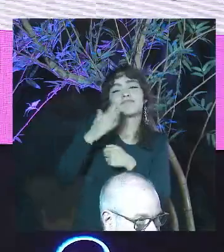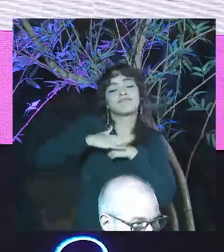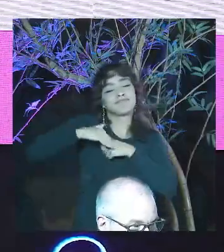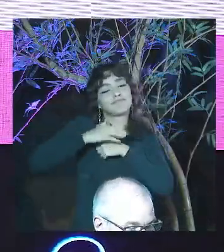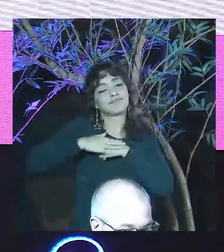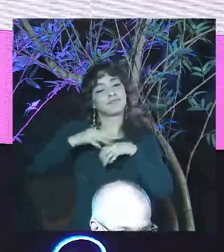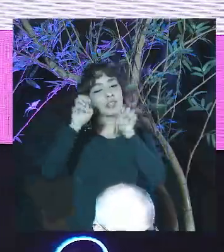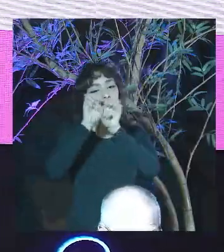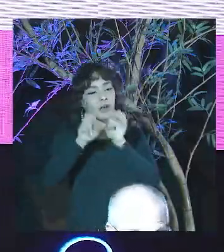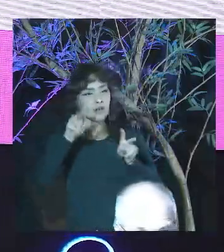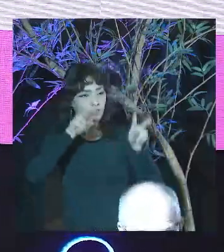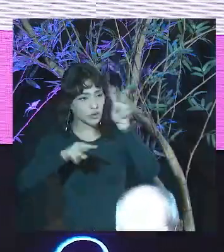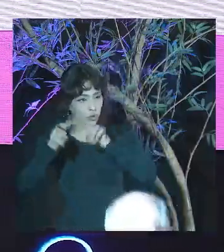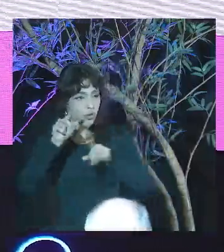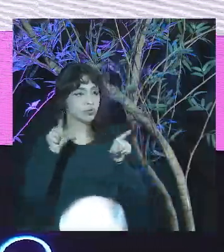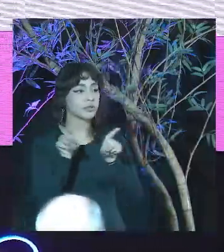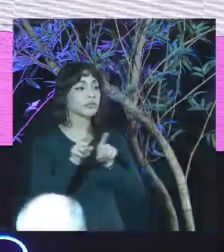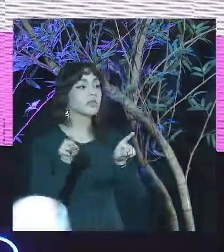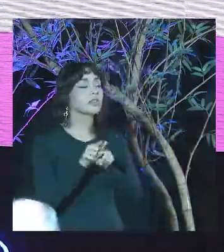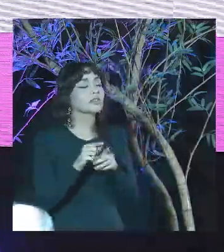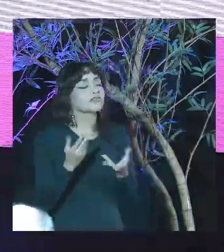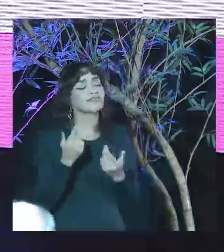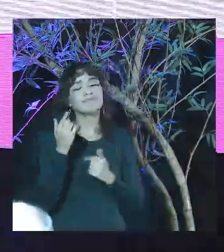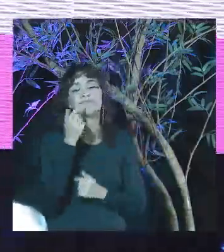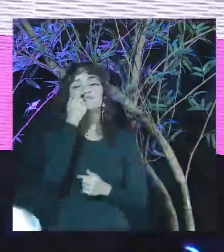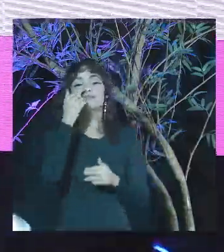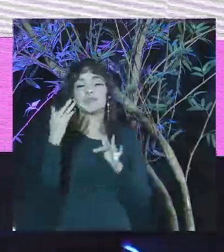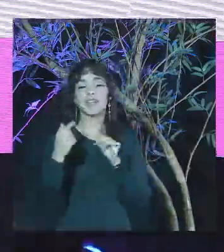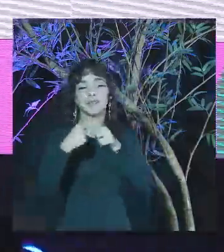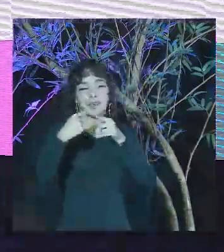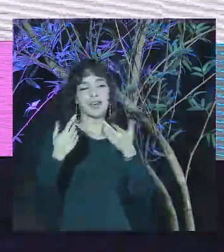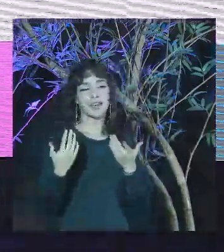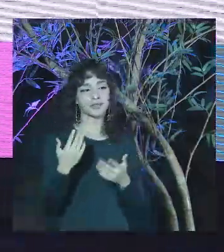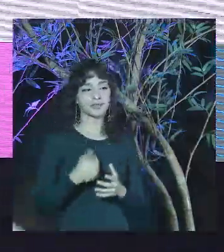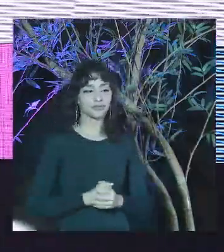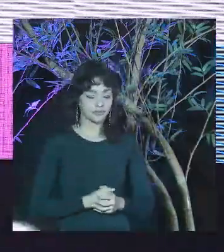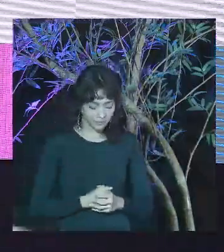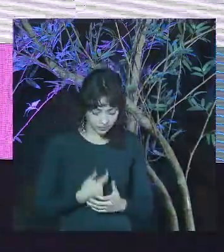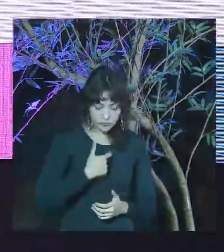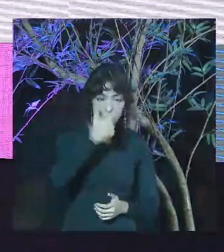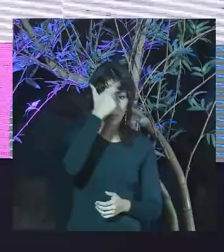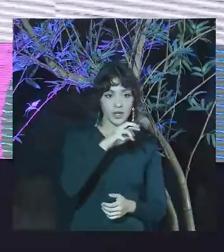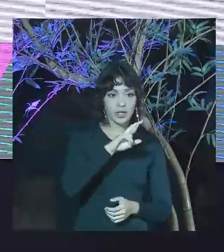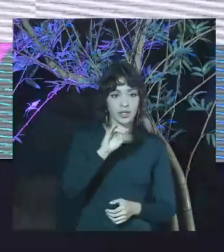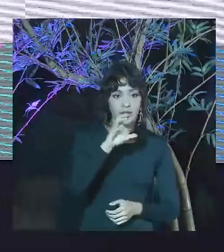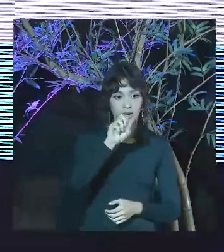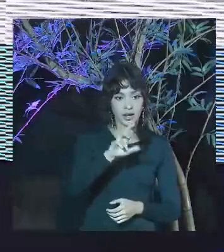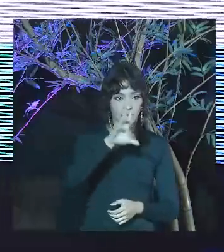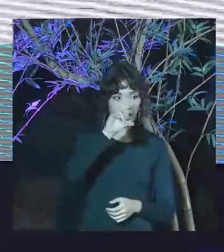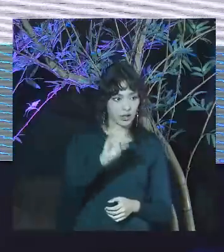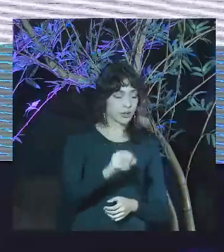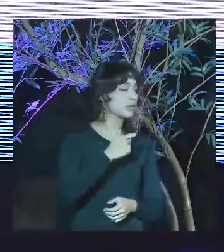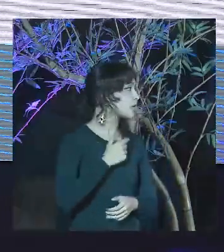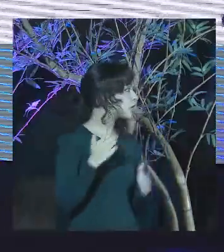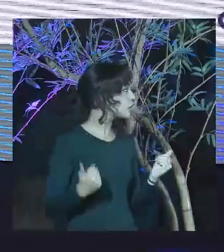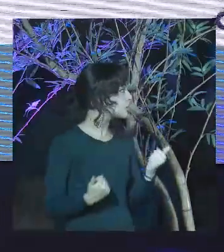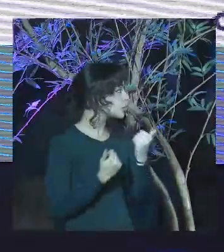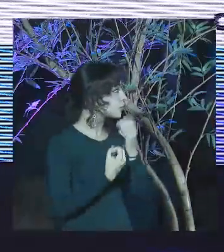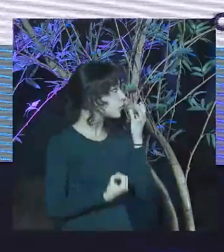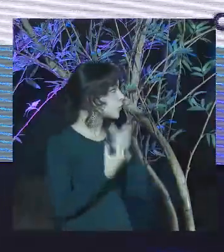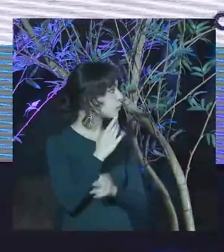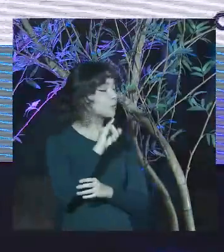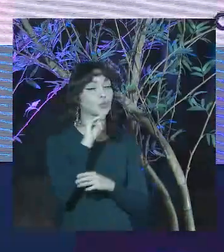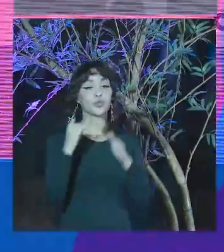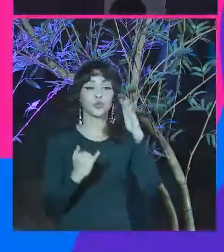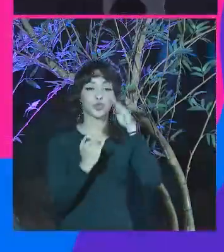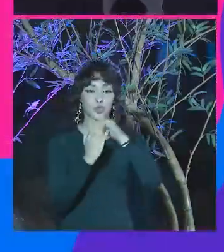estruturada, visual, um pouco mais amigável mesmo. Meu nome é Ricardo Capra, eu sou fundador do Capra Institute. A gente é um